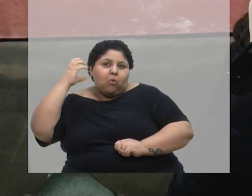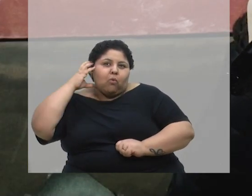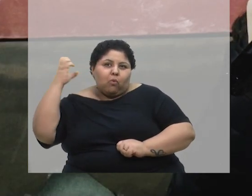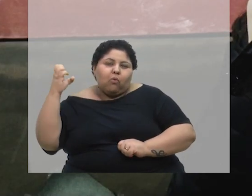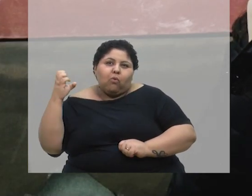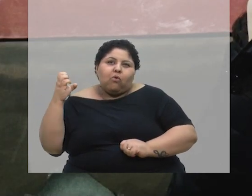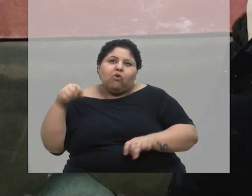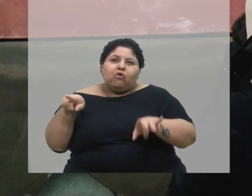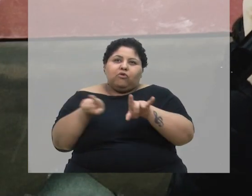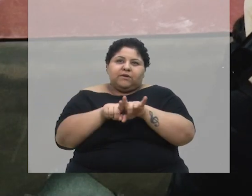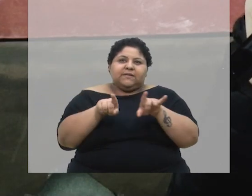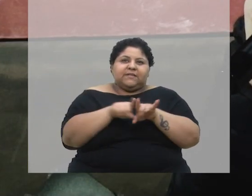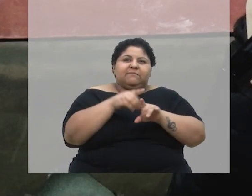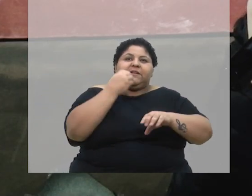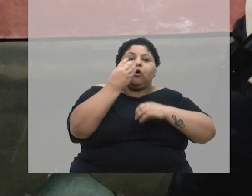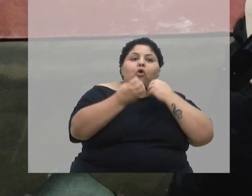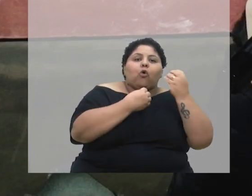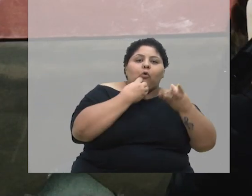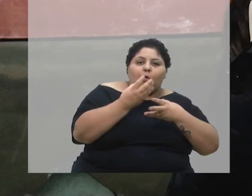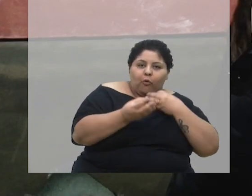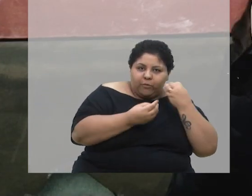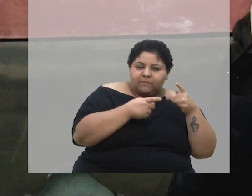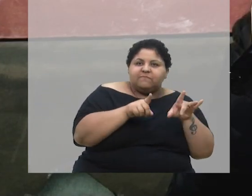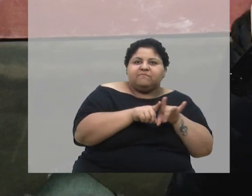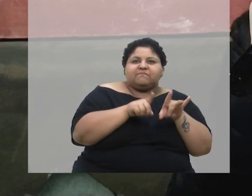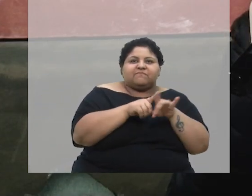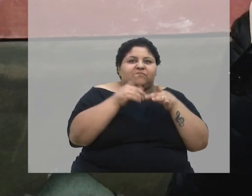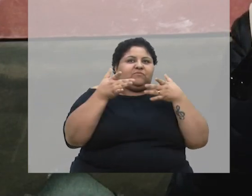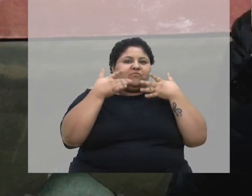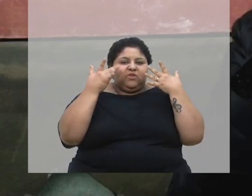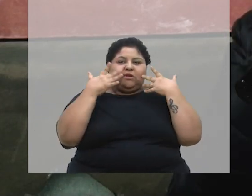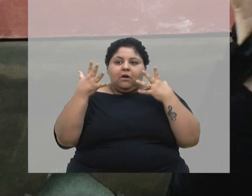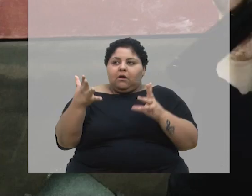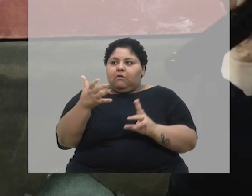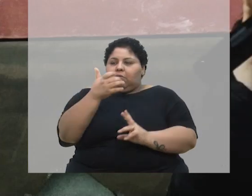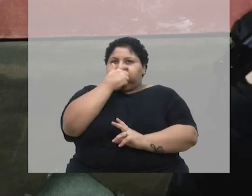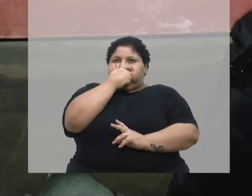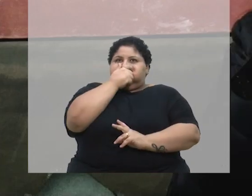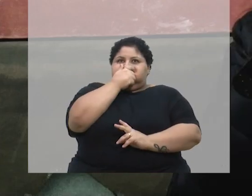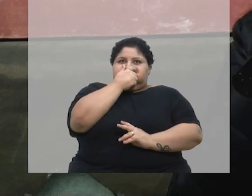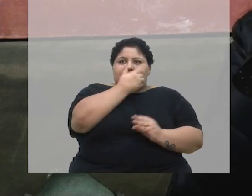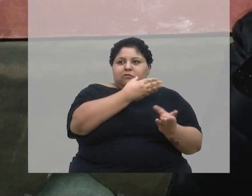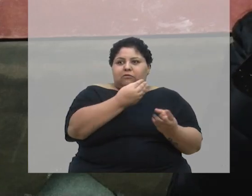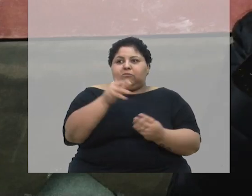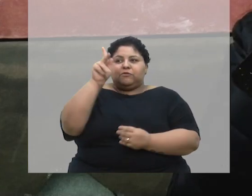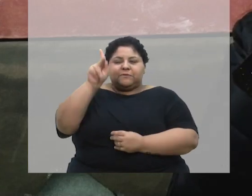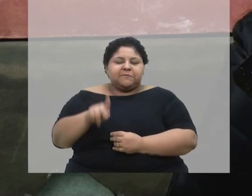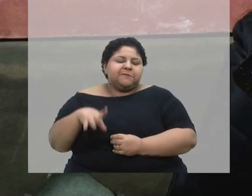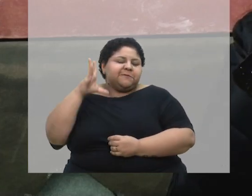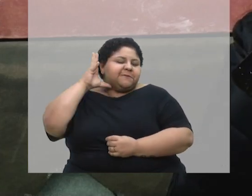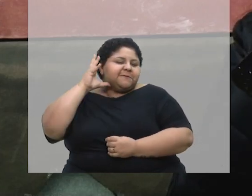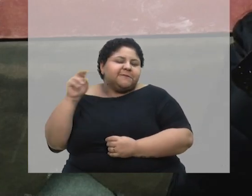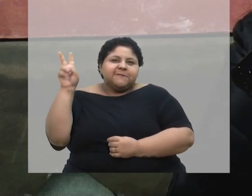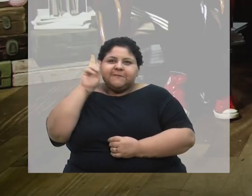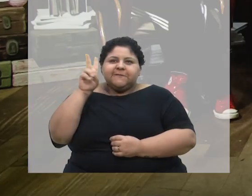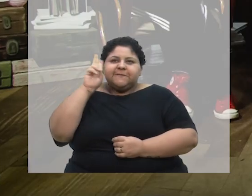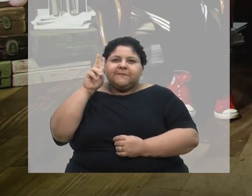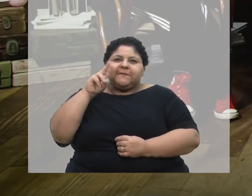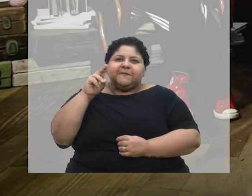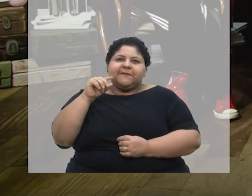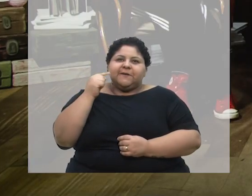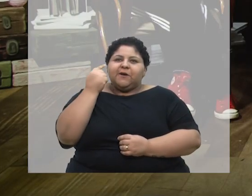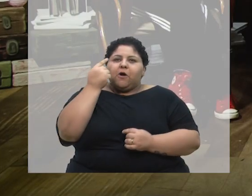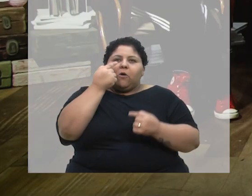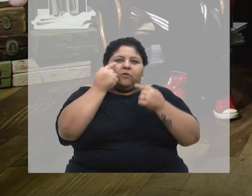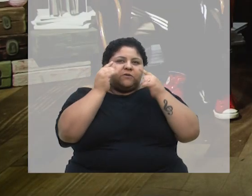assim, participando também, contadores. E o teatro lotado, assim, cheio de gente para ouvir histórias